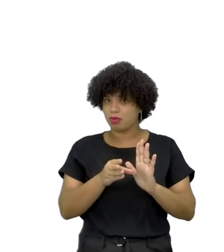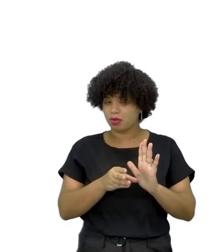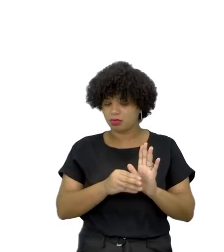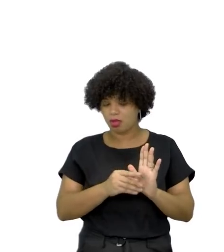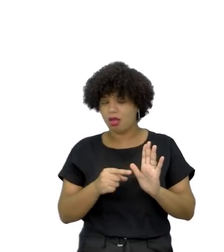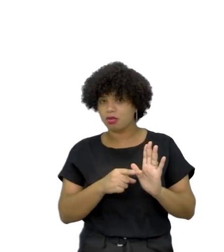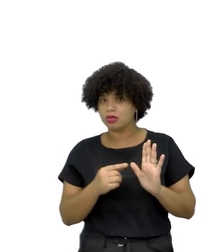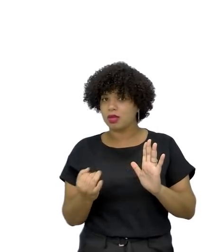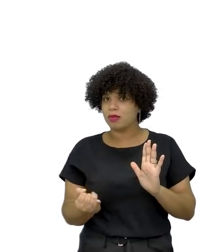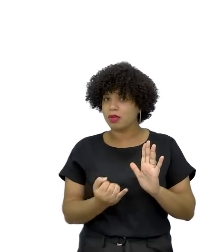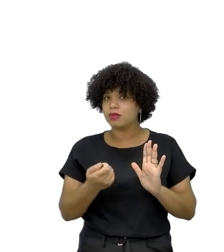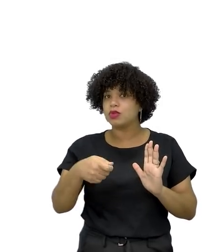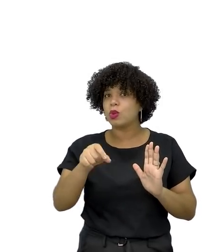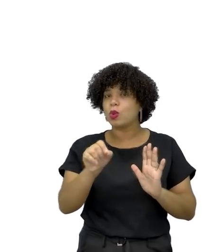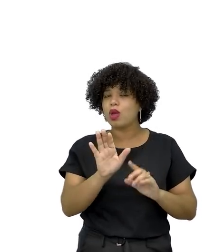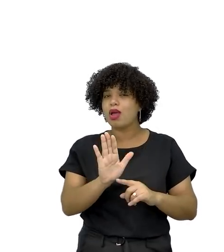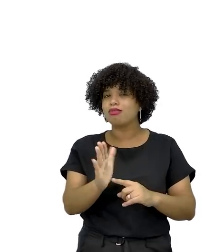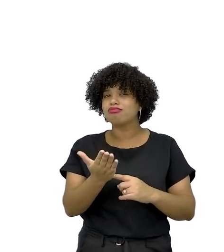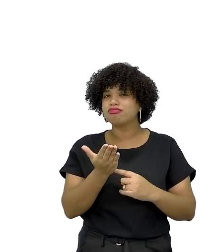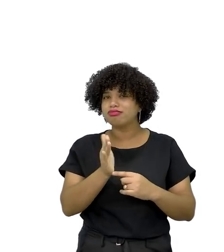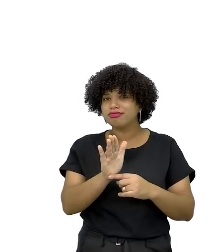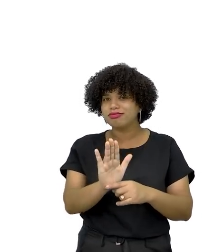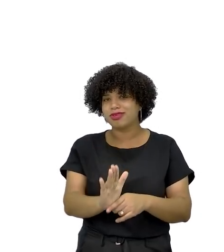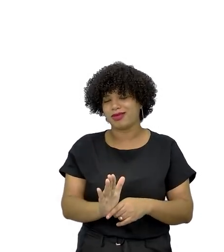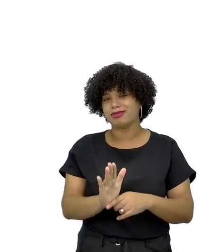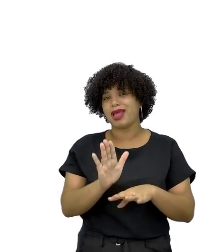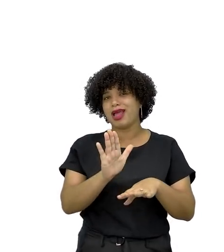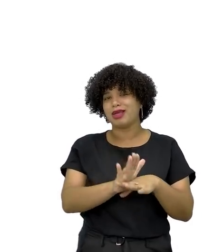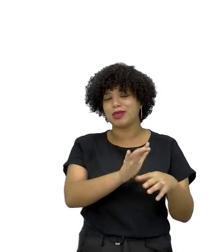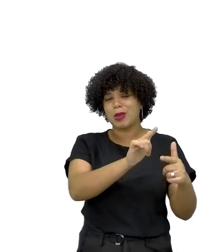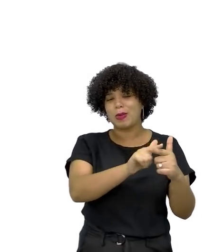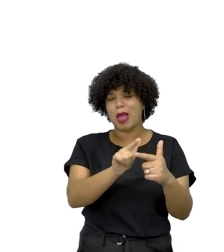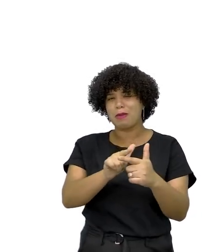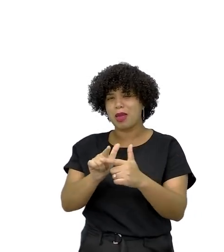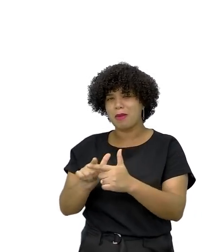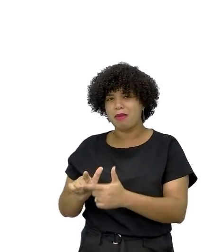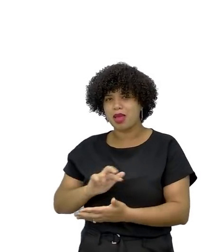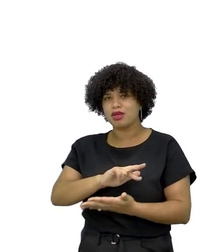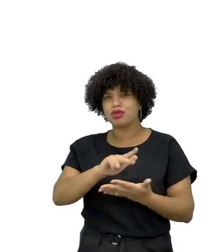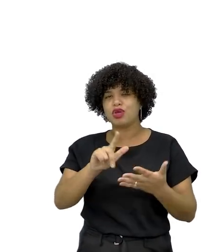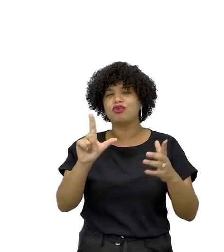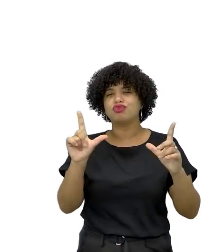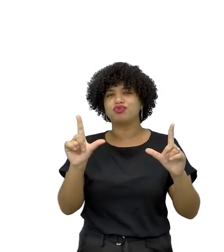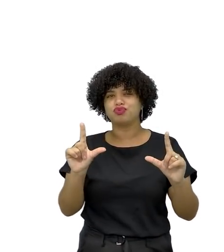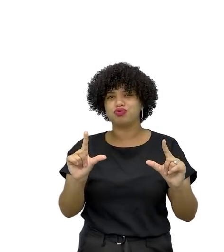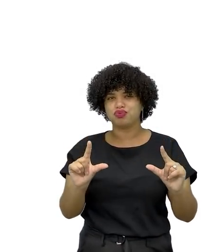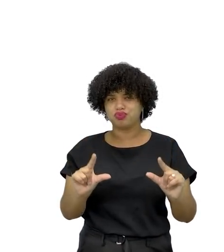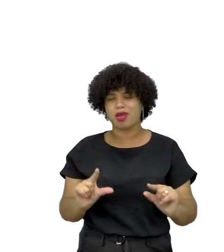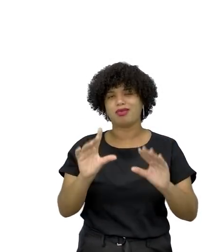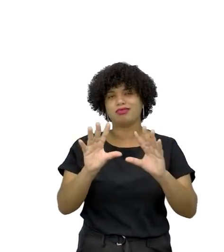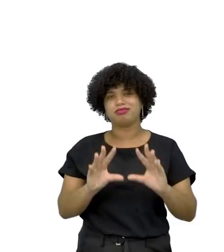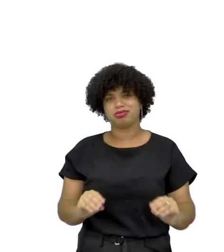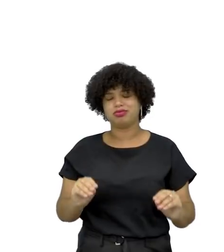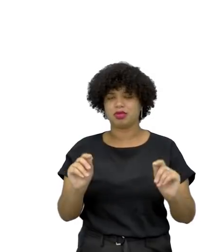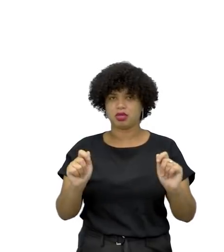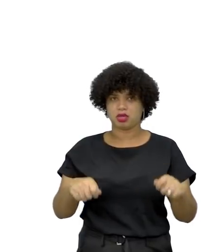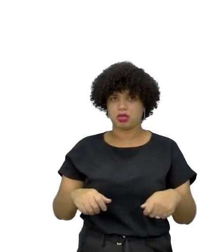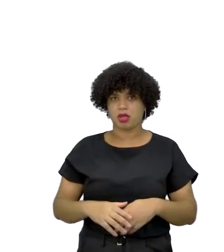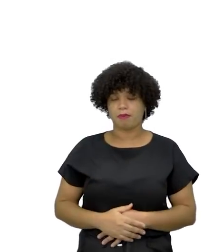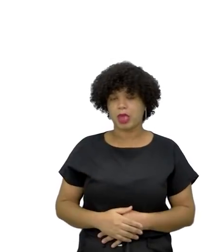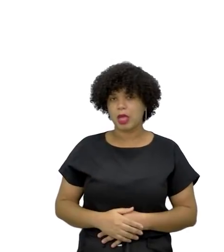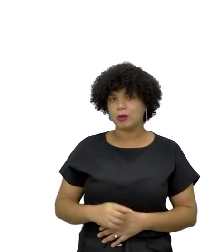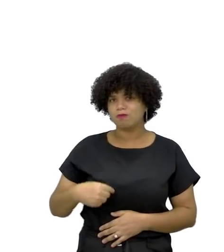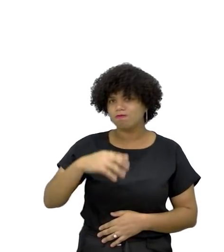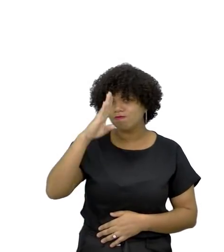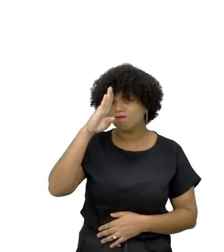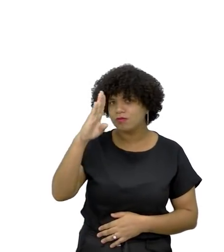de maneira colaborativa em busca de soluções. Aqui a nossa preocupação sempre é levar